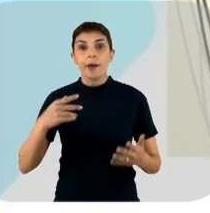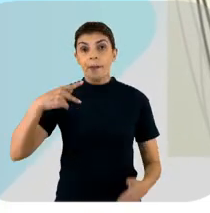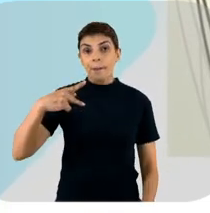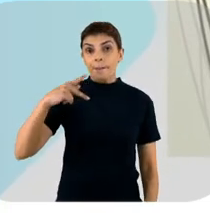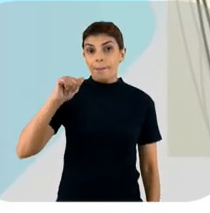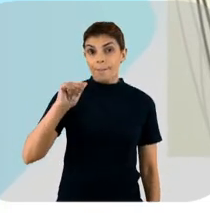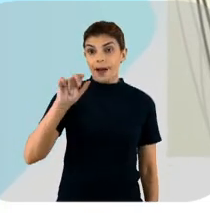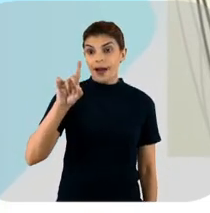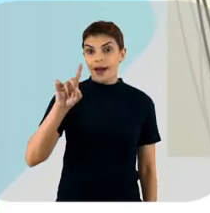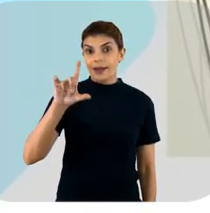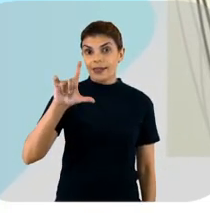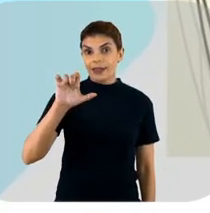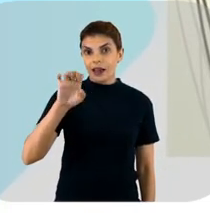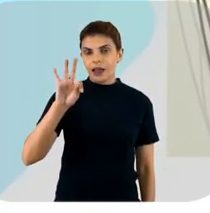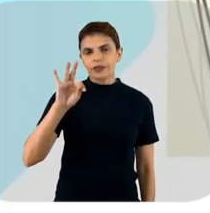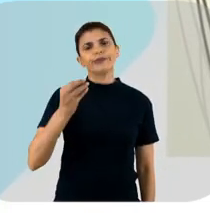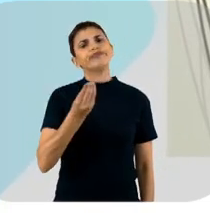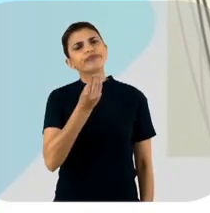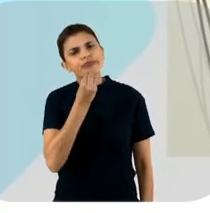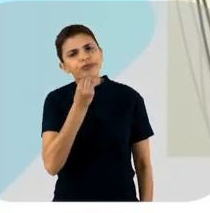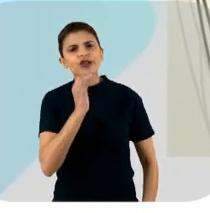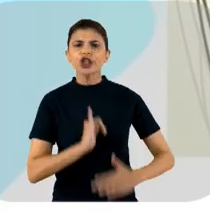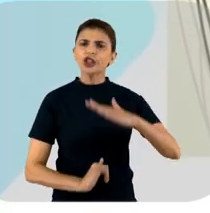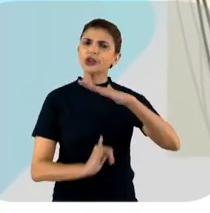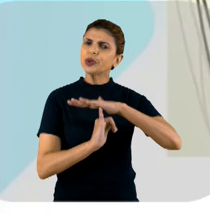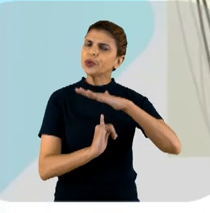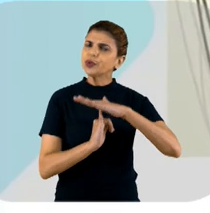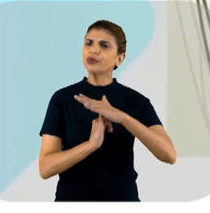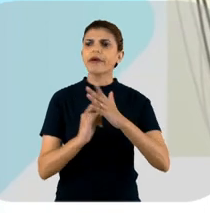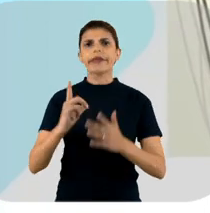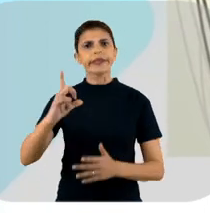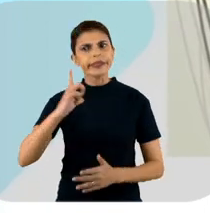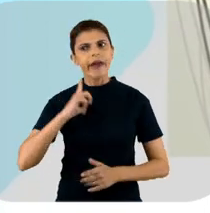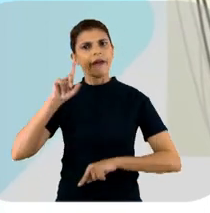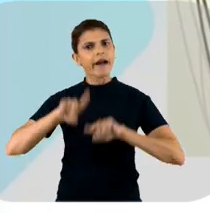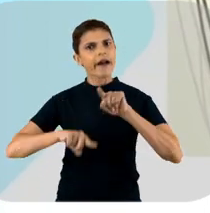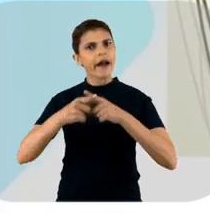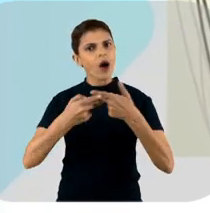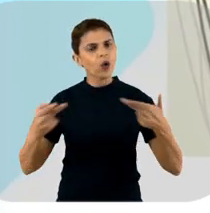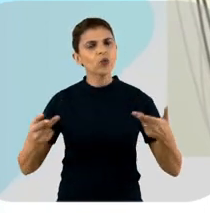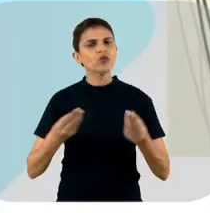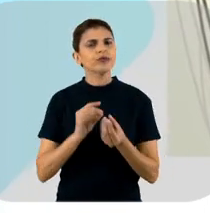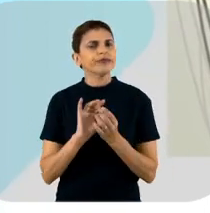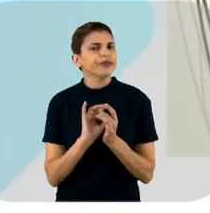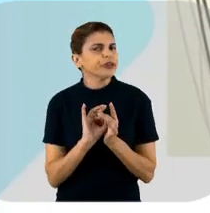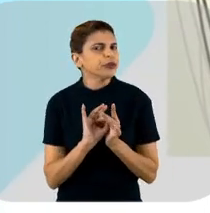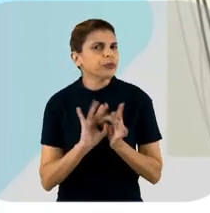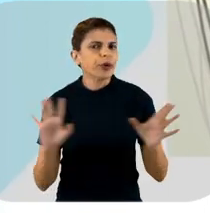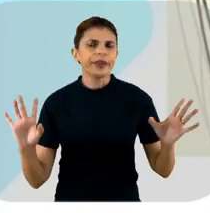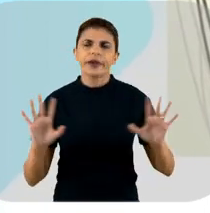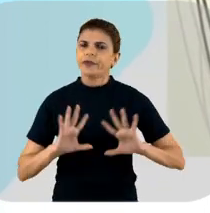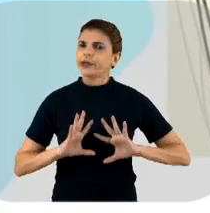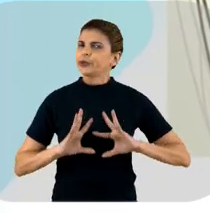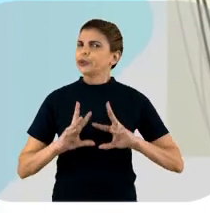exemplo, o Padlet, eu acho que uma instituição deveria ter, para poder ter todos os recursos disponíveis.